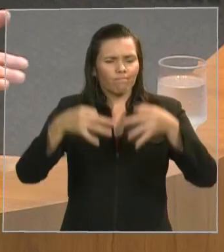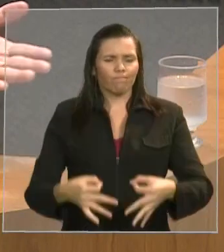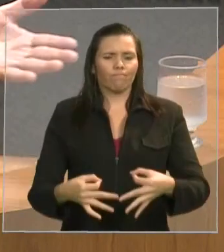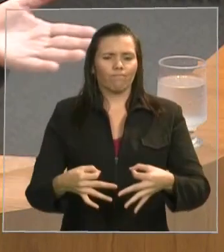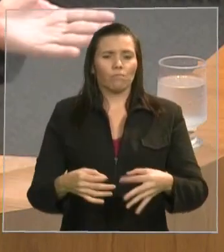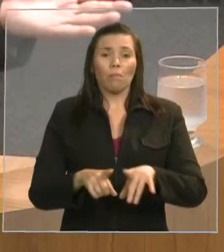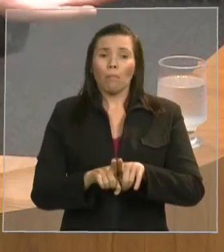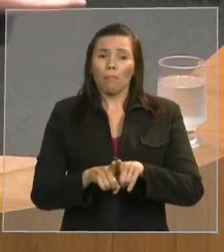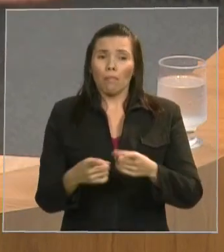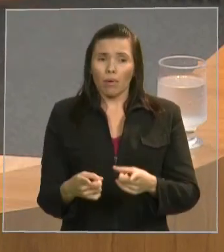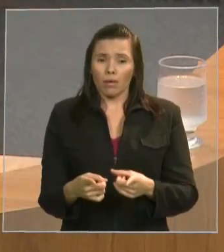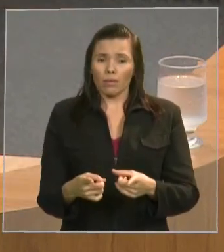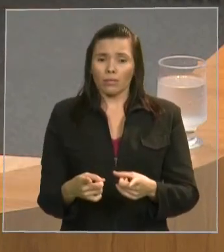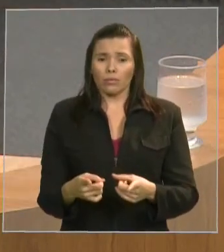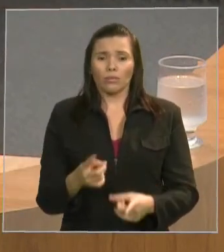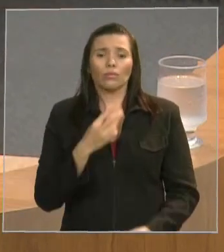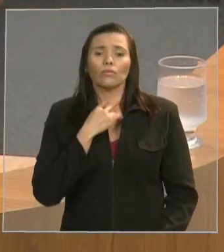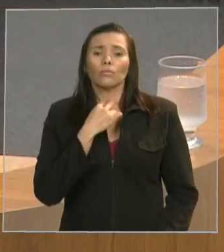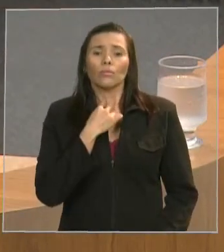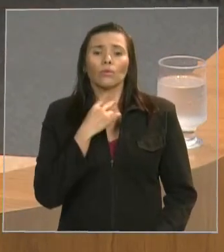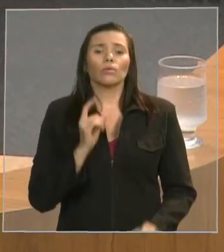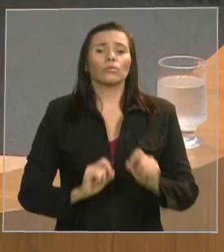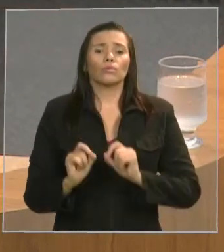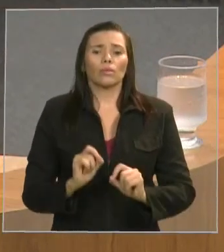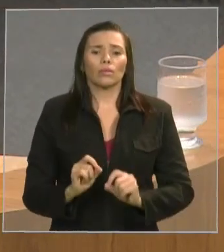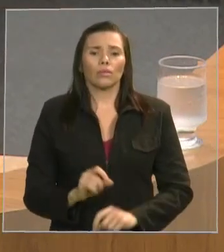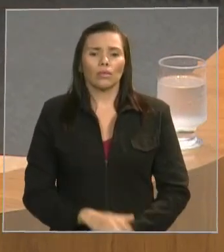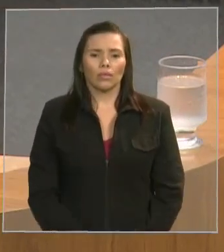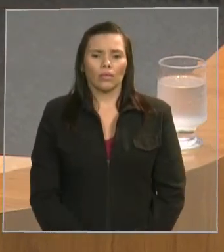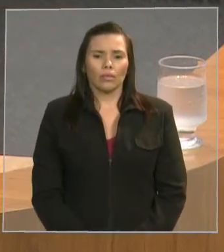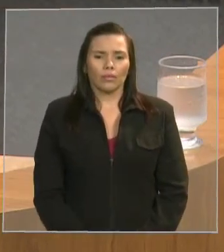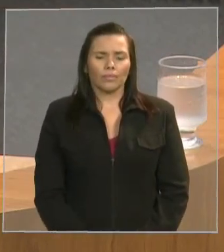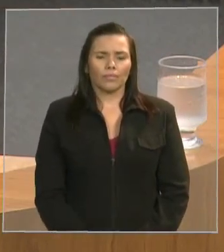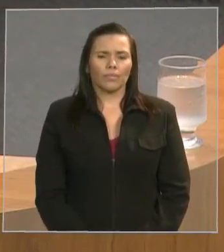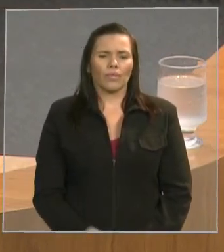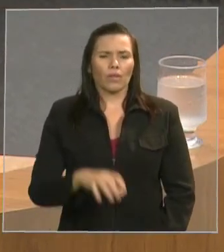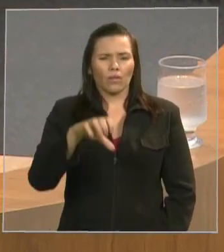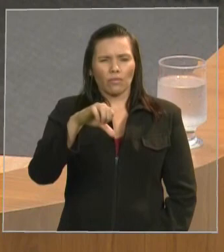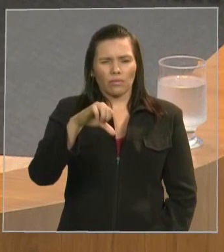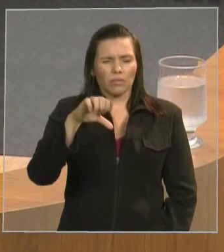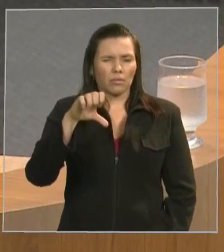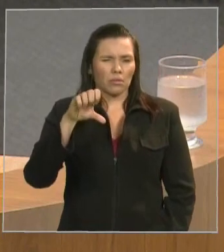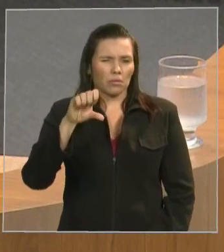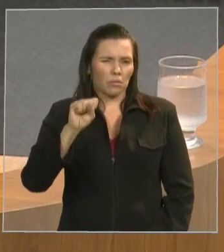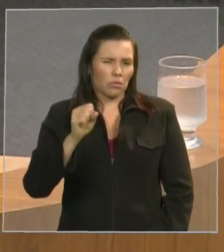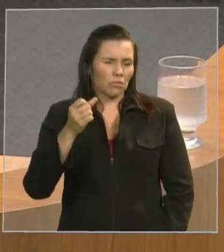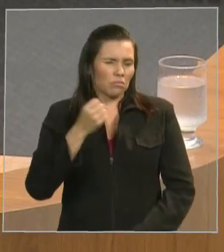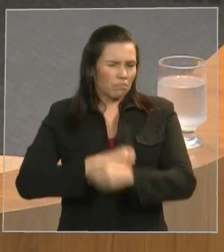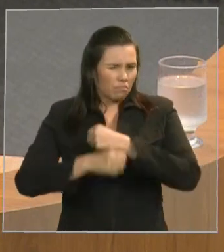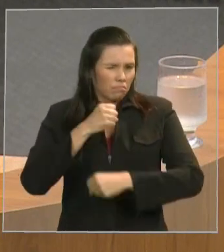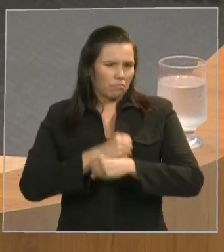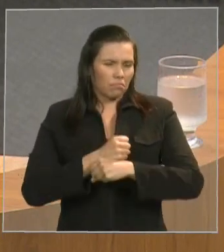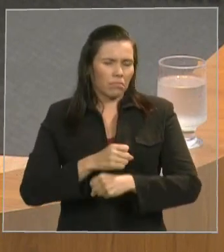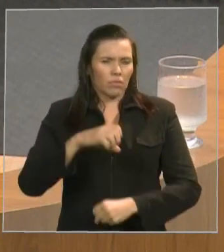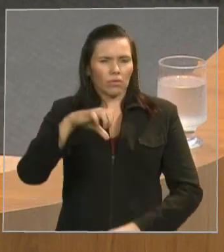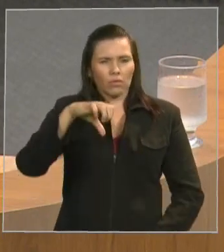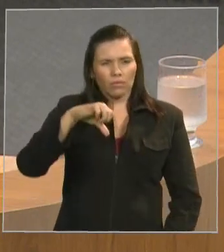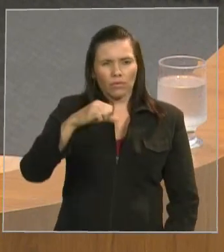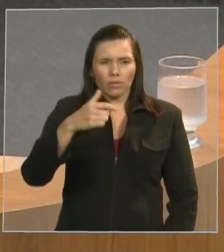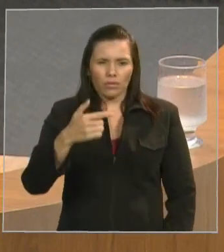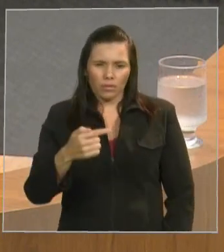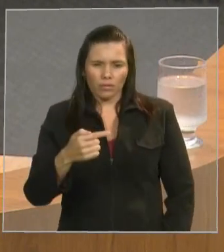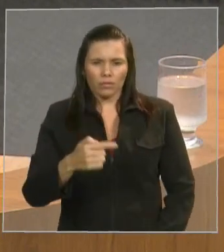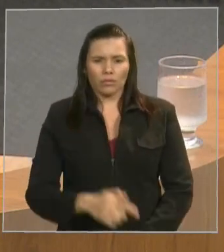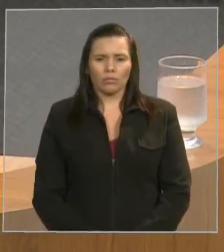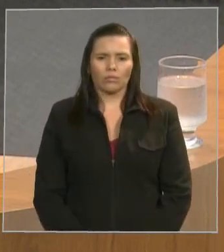Veja bem, o primeiro trabalho que fez aqui de combate ao crime organizado foi em 98, 97. Eu dizia,